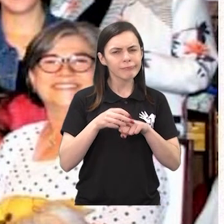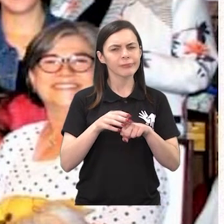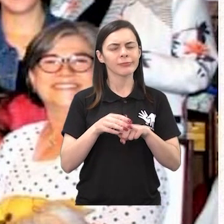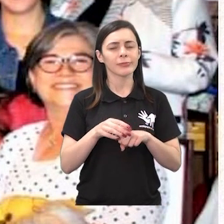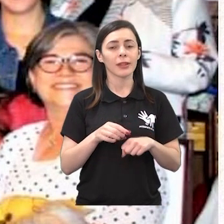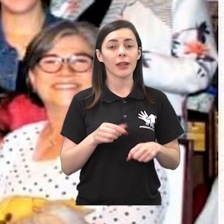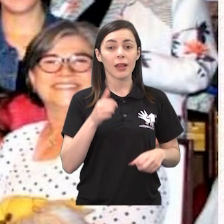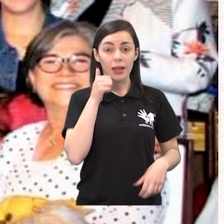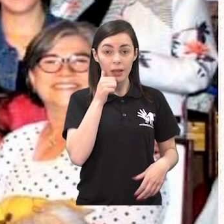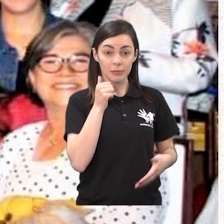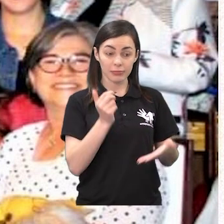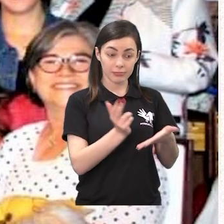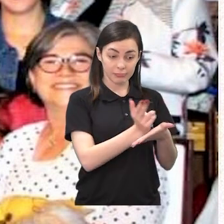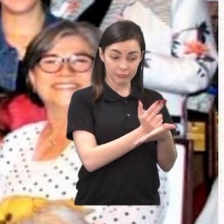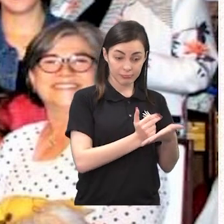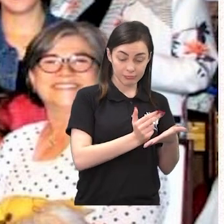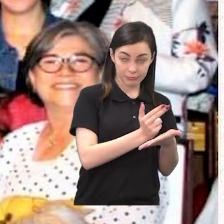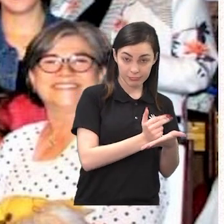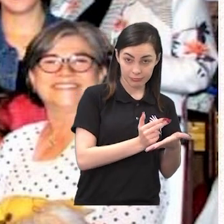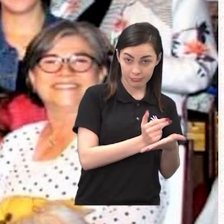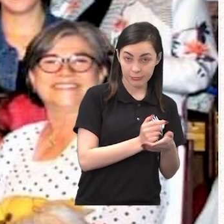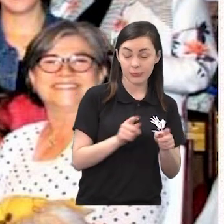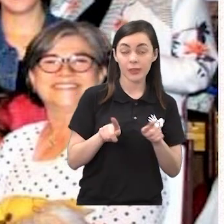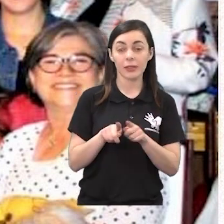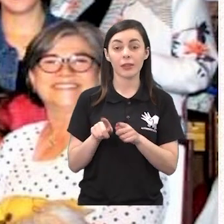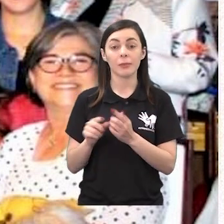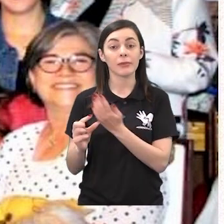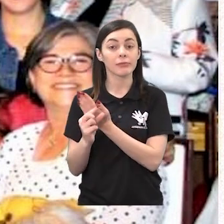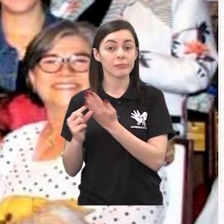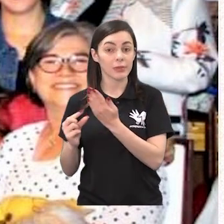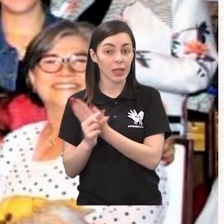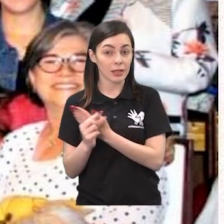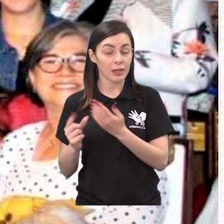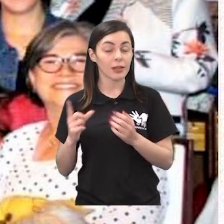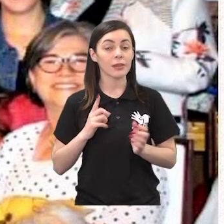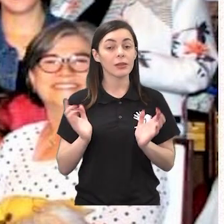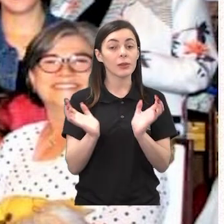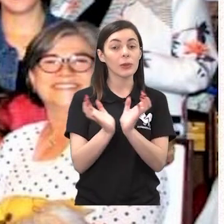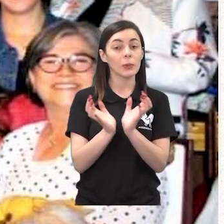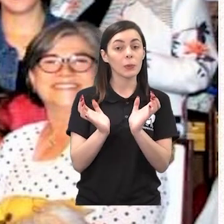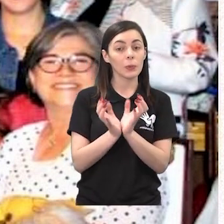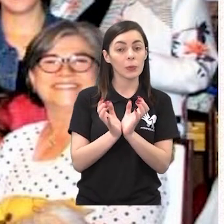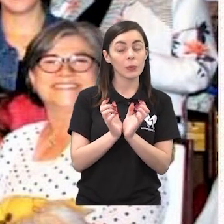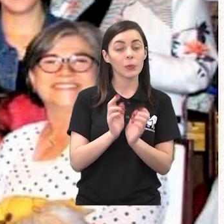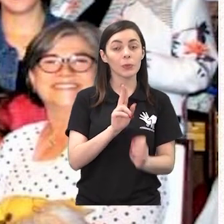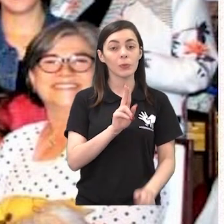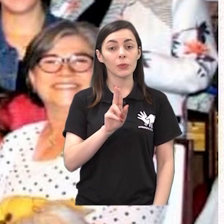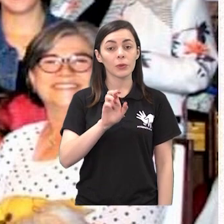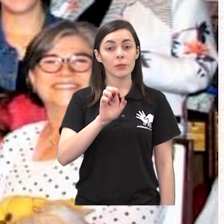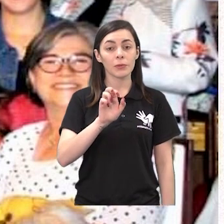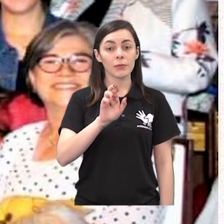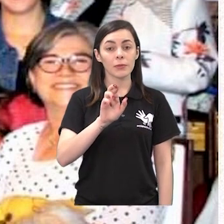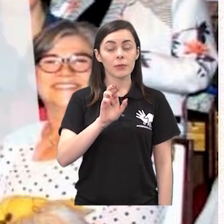coisa. A nossa ilustradora e também a nossa escritora fazem parte de um grupo. O grupo...